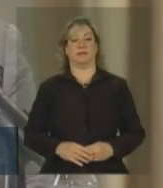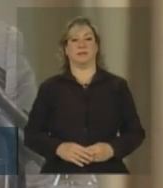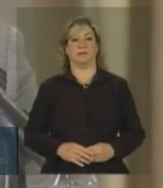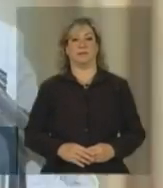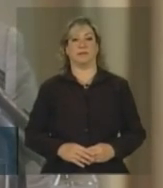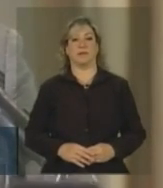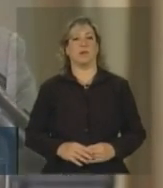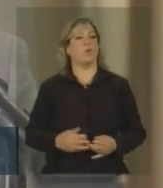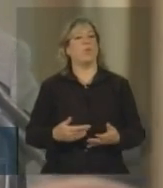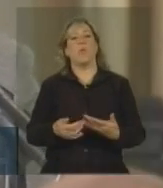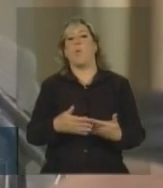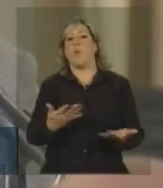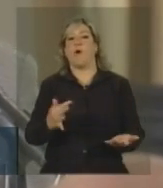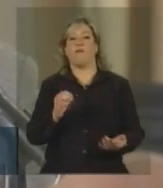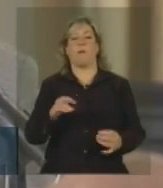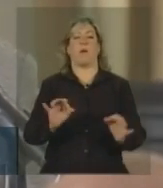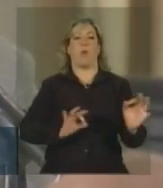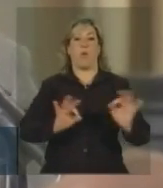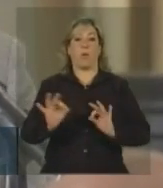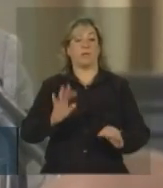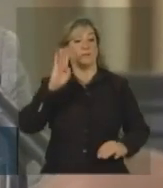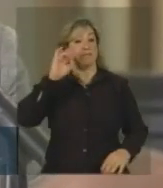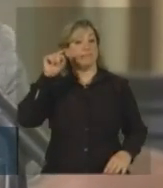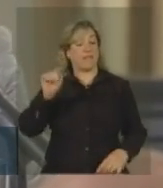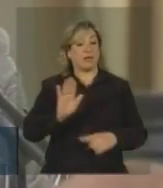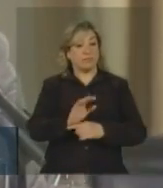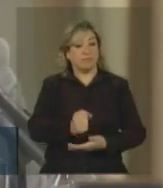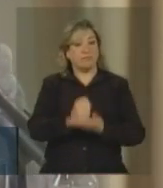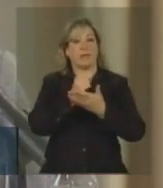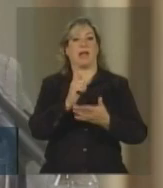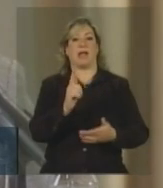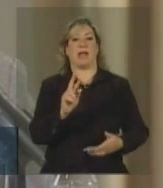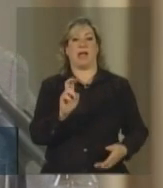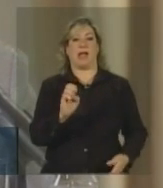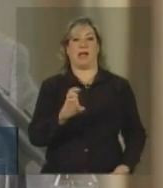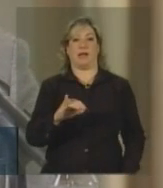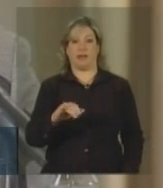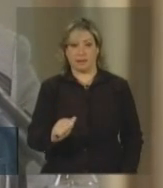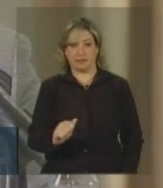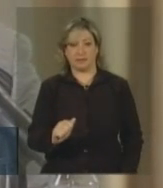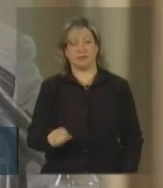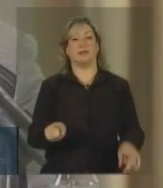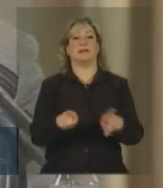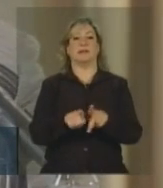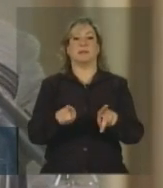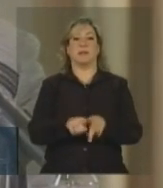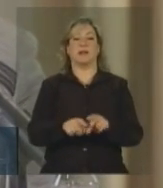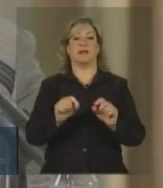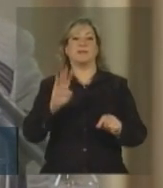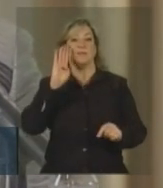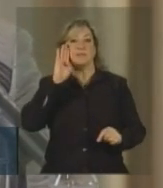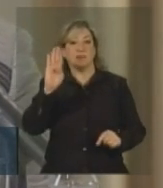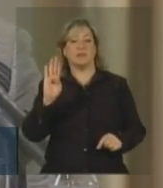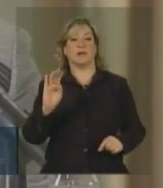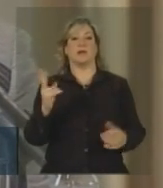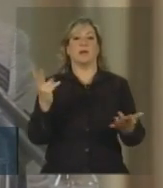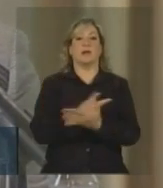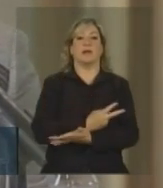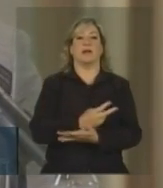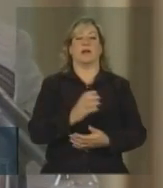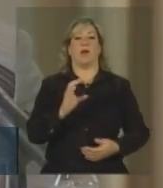de qualquer forma, ordenado da Grécia, que se delimite os efeitos e as